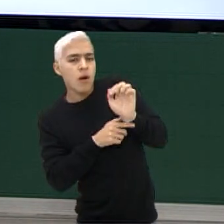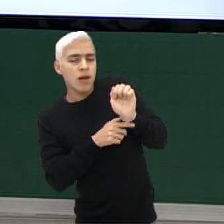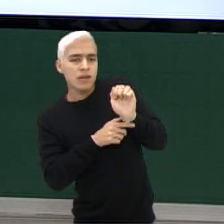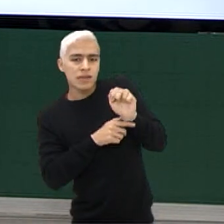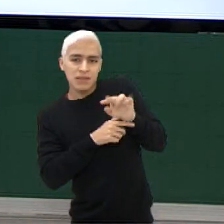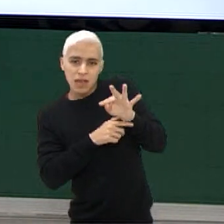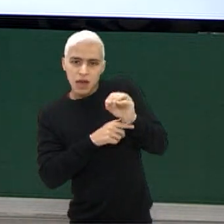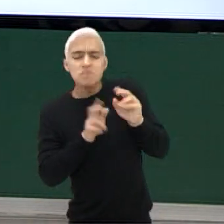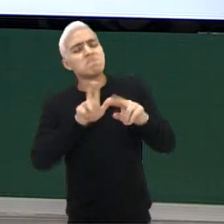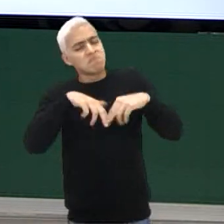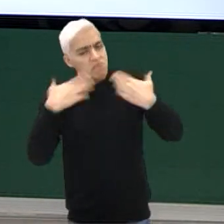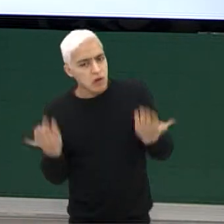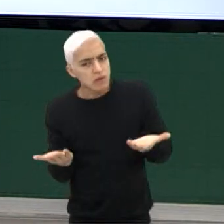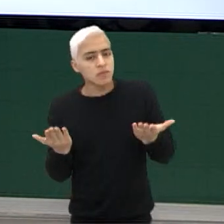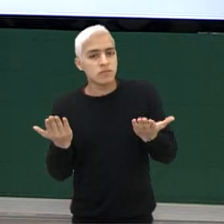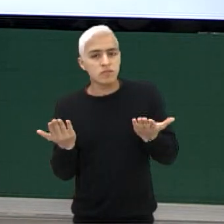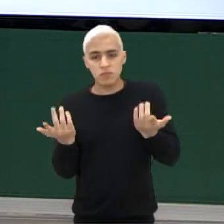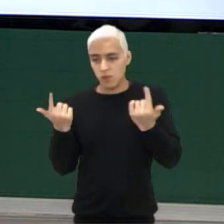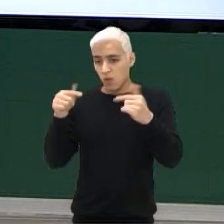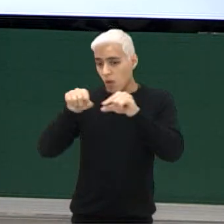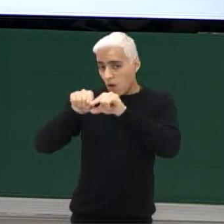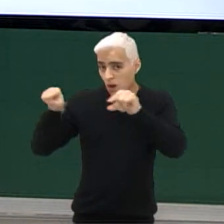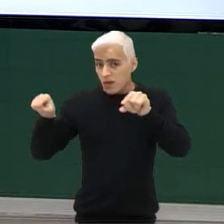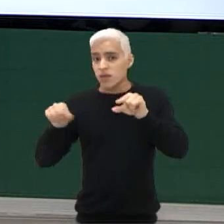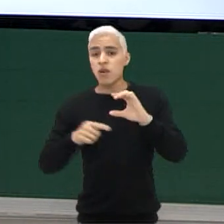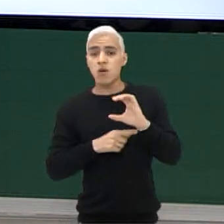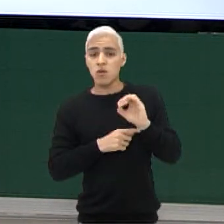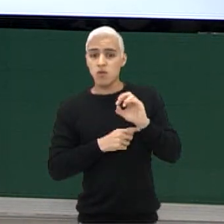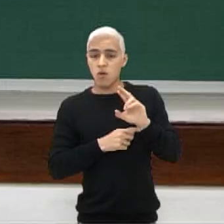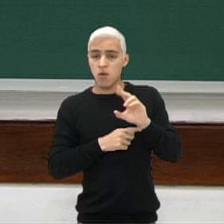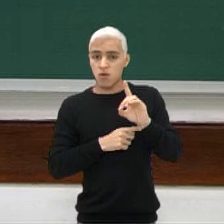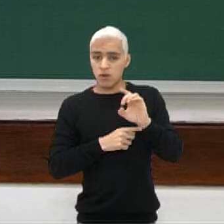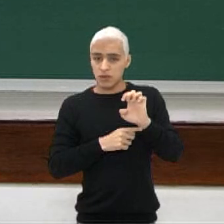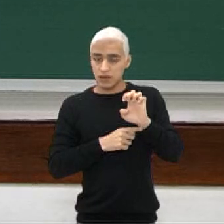Tem o quê? Uma oração coordenada